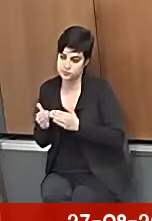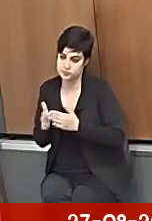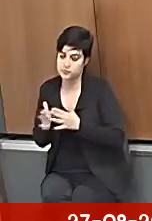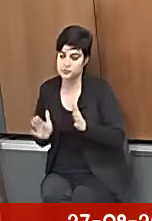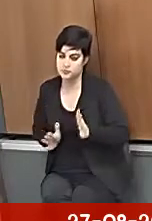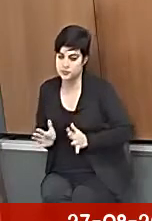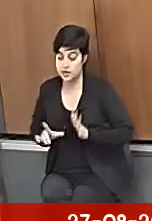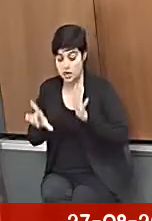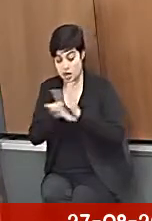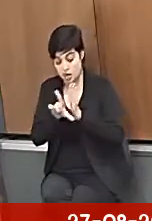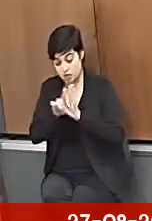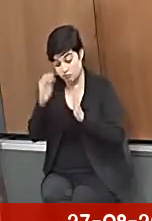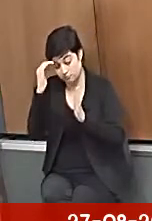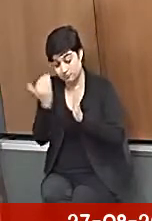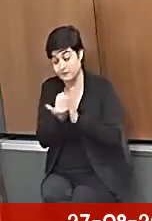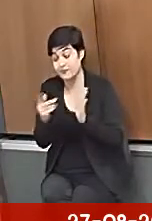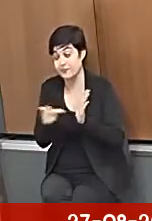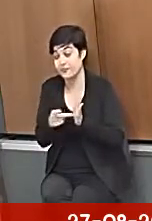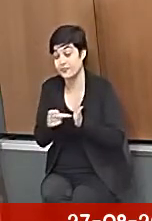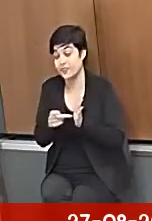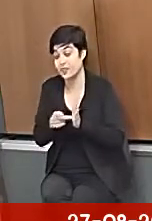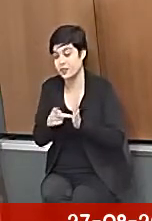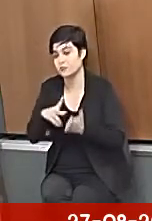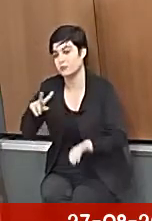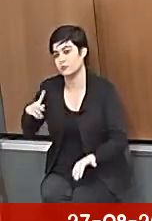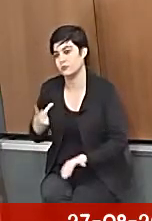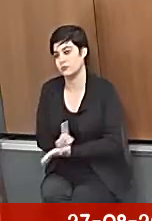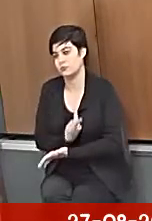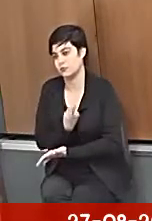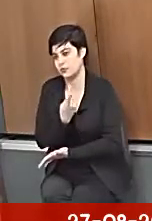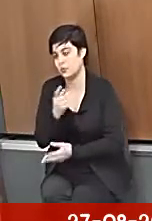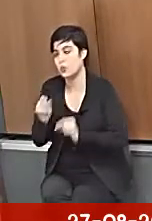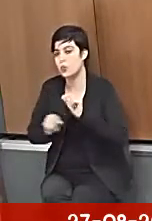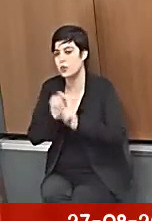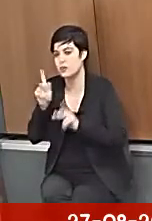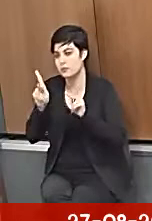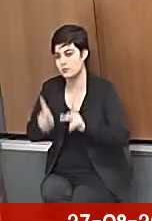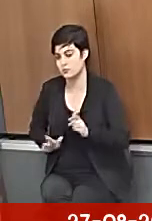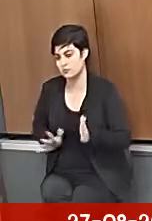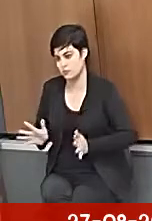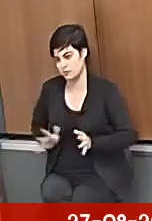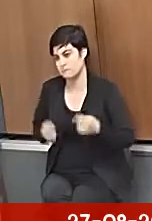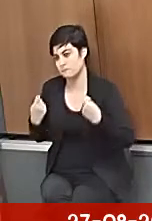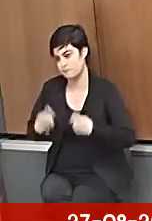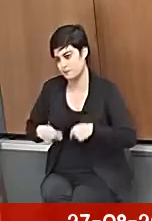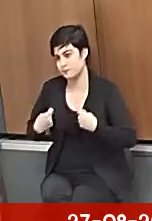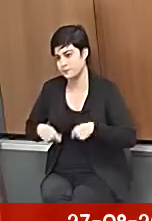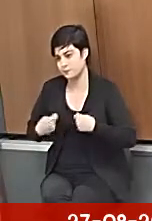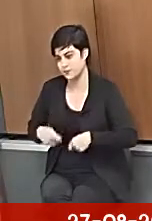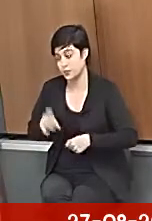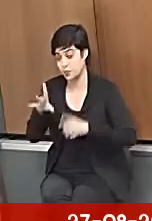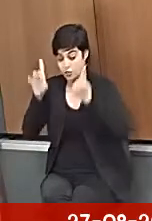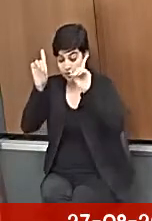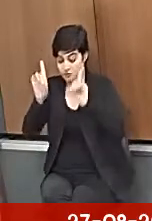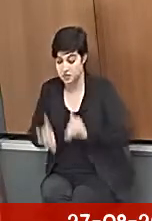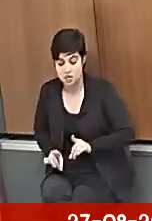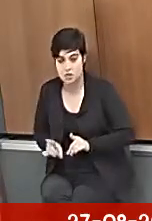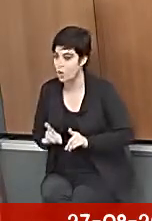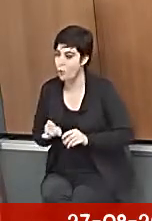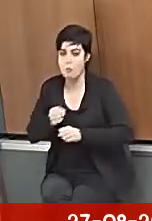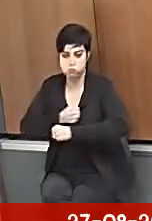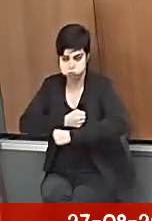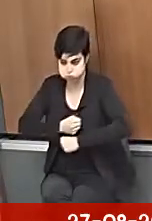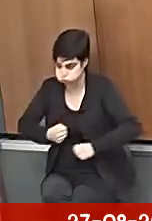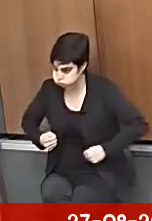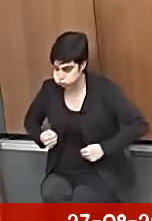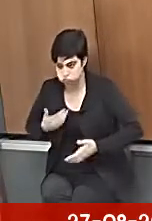no cumprimento das leis e que elas de fato atendam às necessidades das pessoas não só as deficientes obesos e